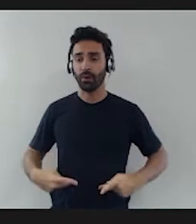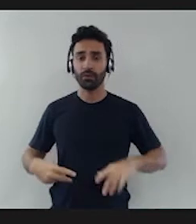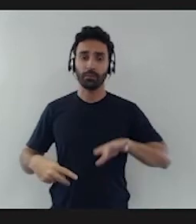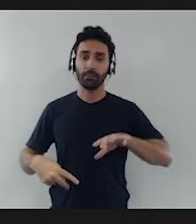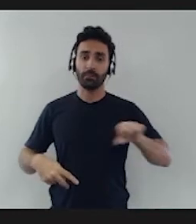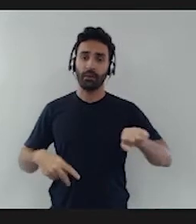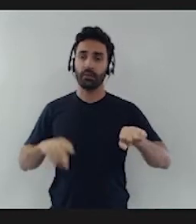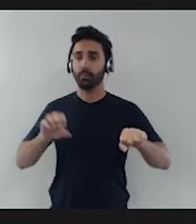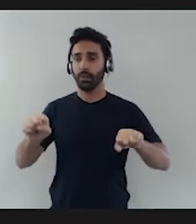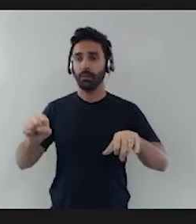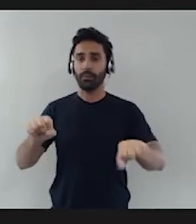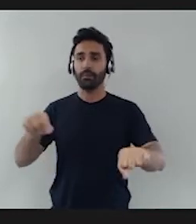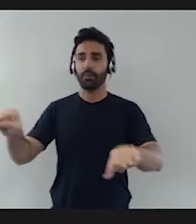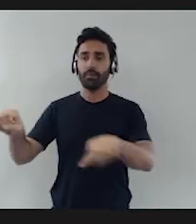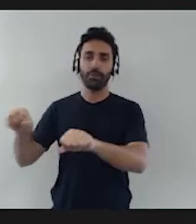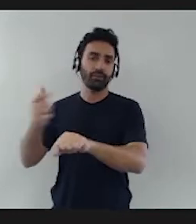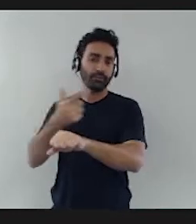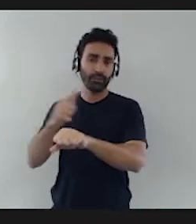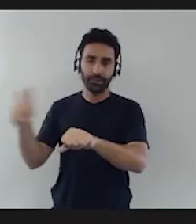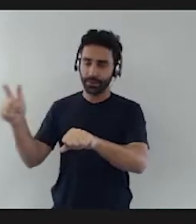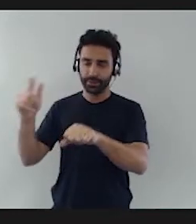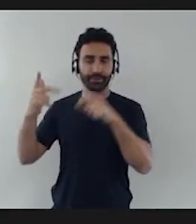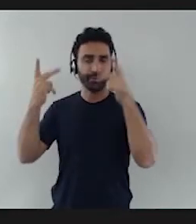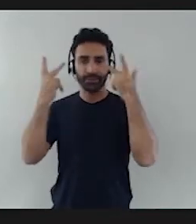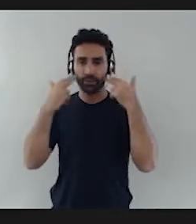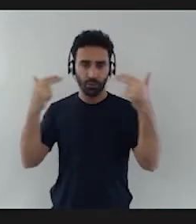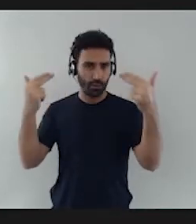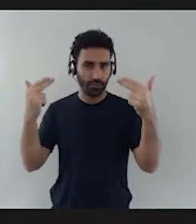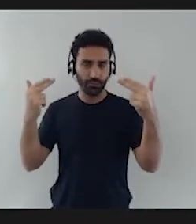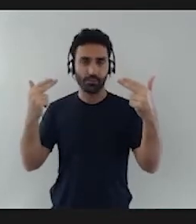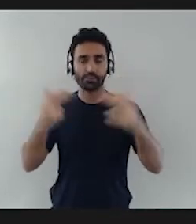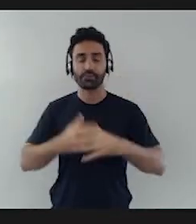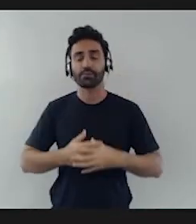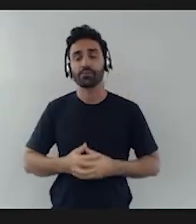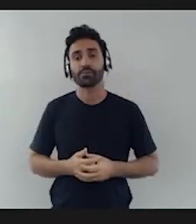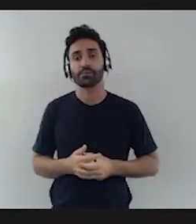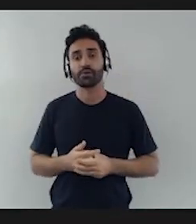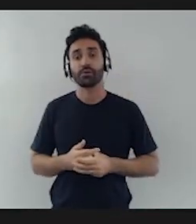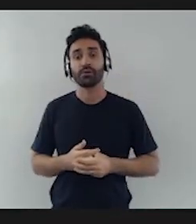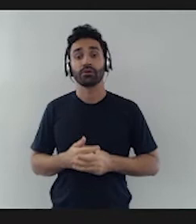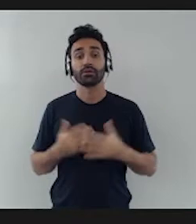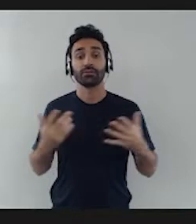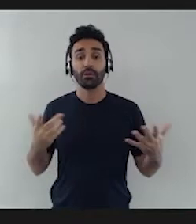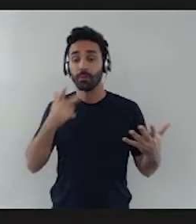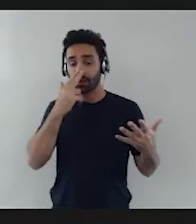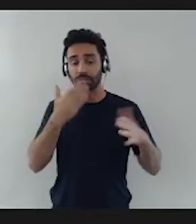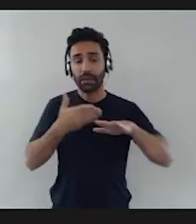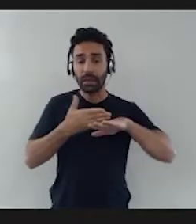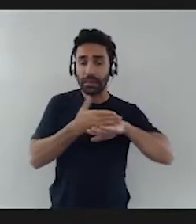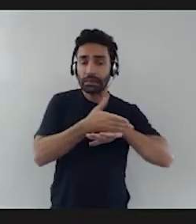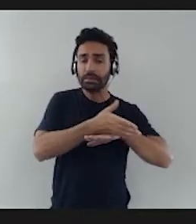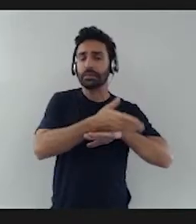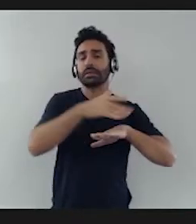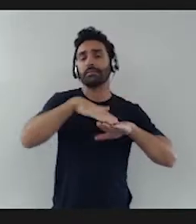nosso, sobretudo, enquanto seres urbanos. Essa penetração